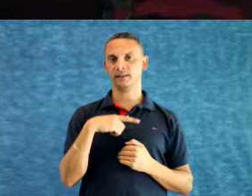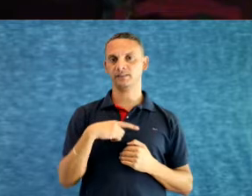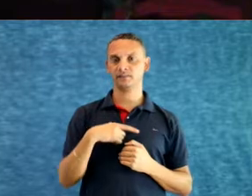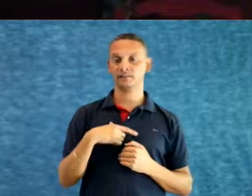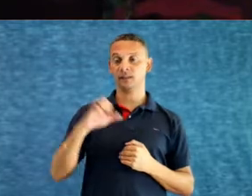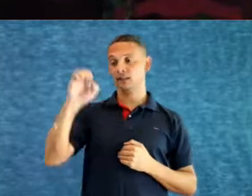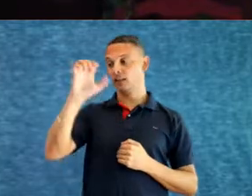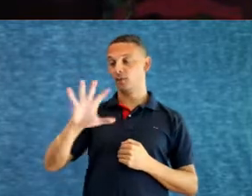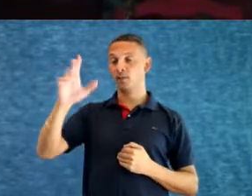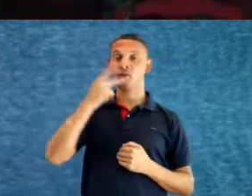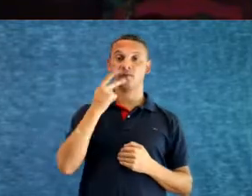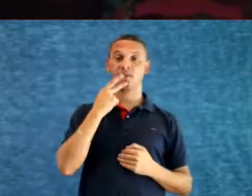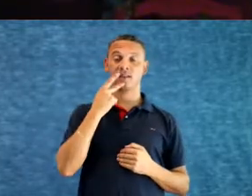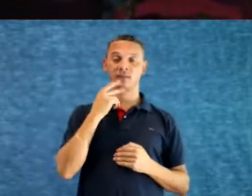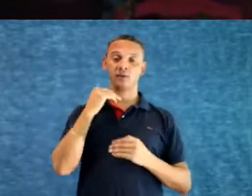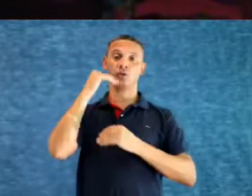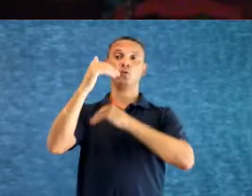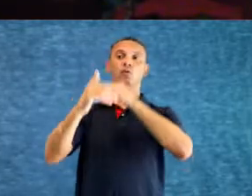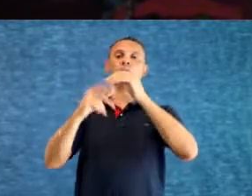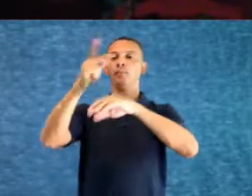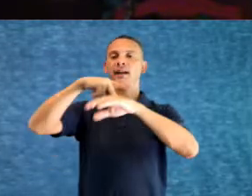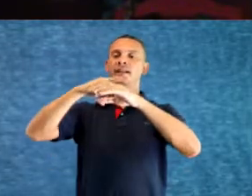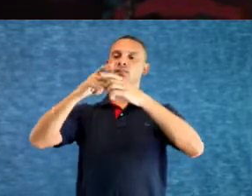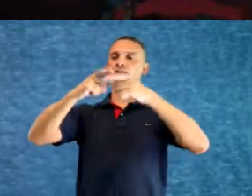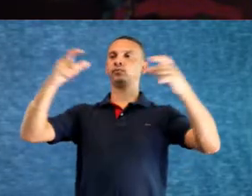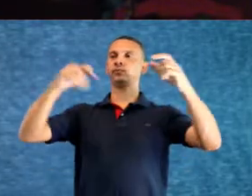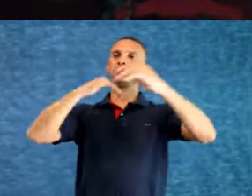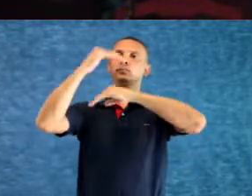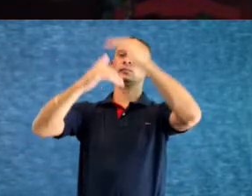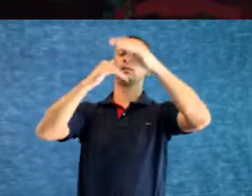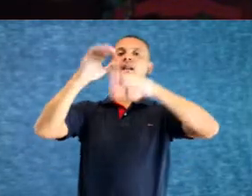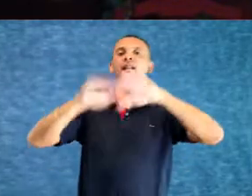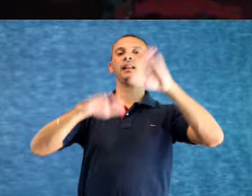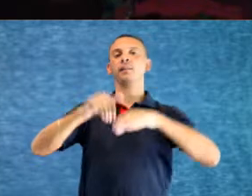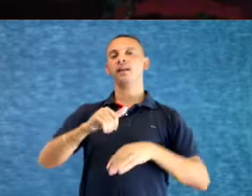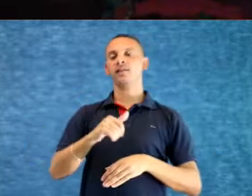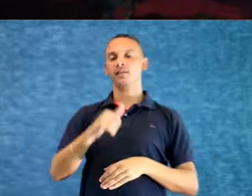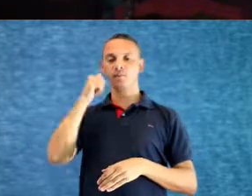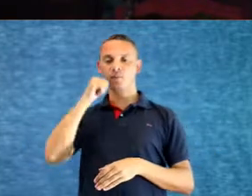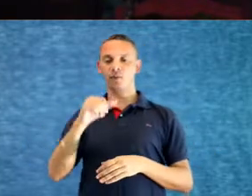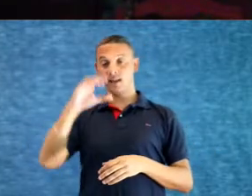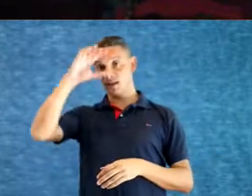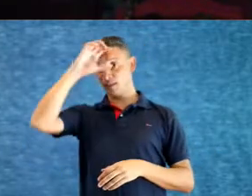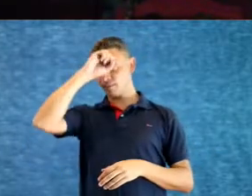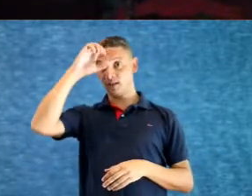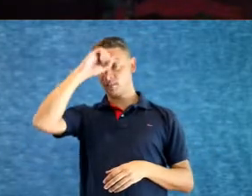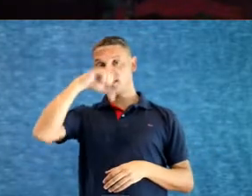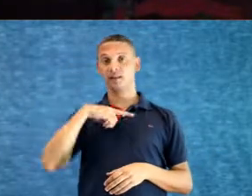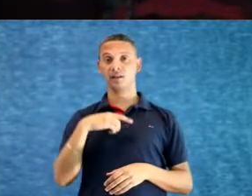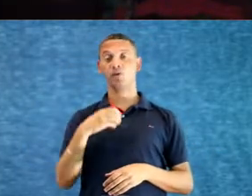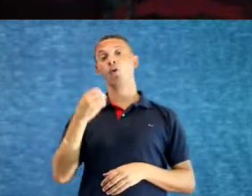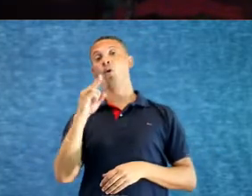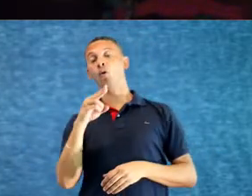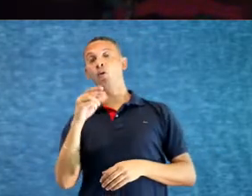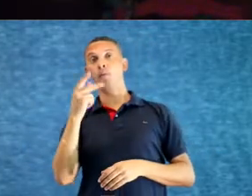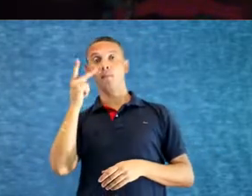o Brasil. Ela vai contestar as falsas notícias que os estrangeiros davam sobre o Brasil.